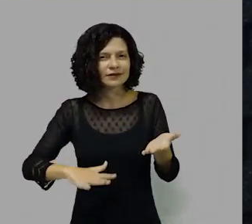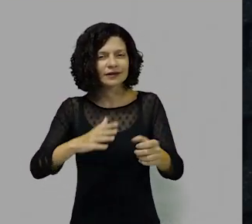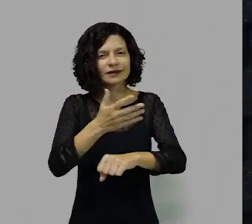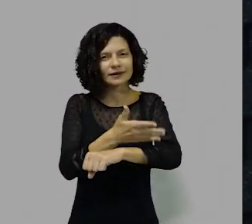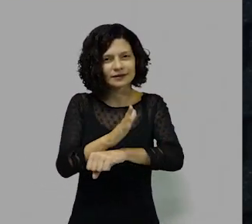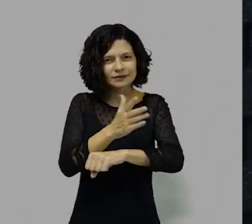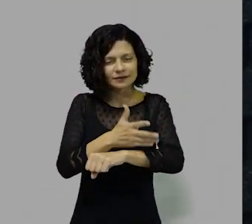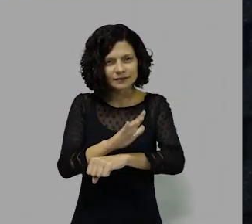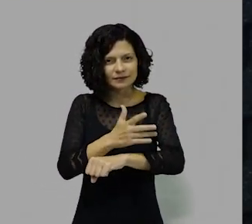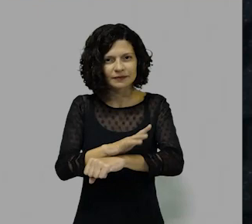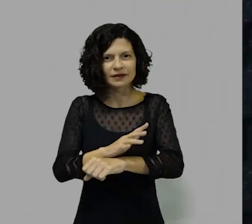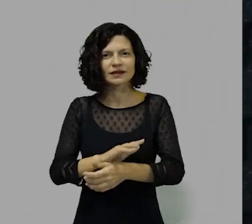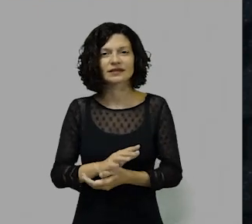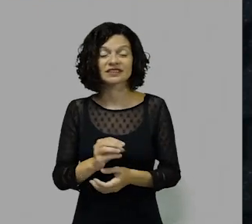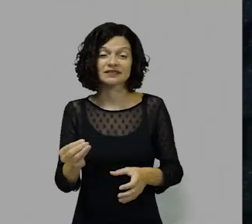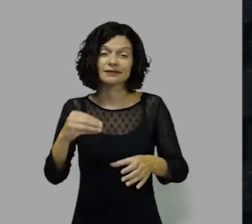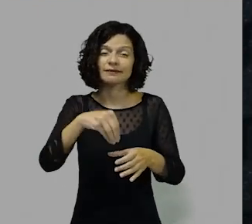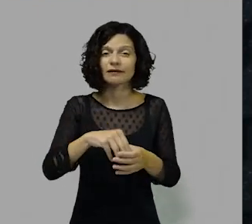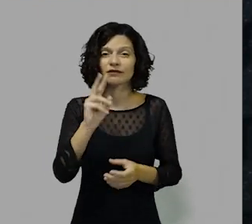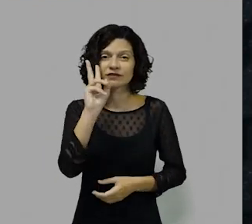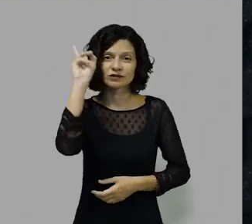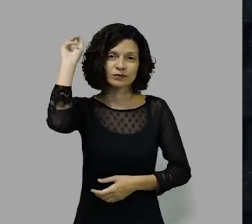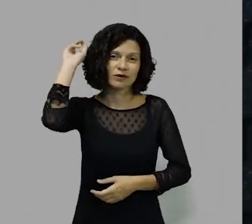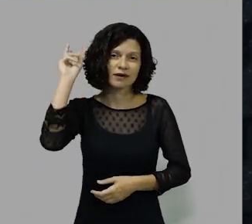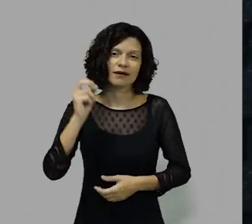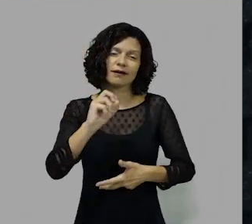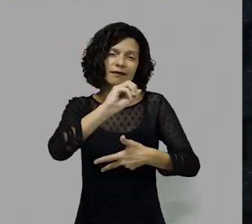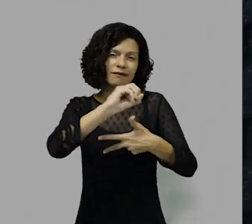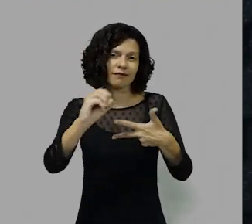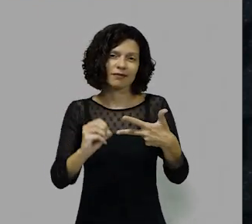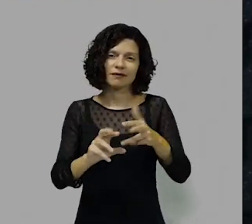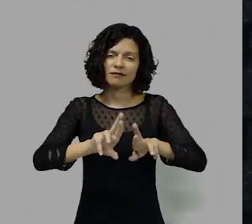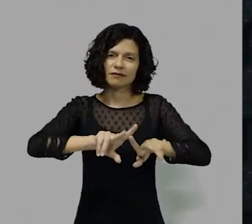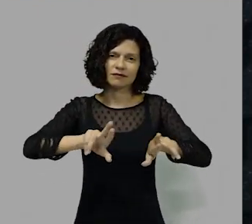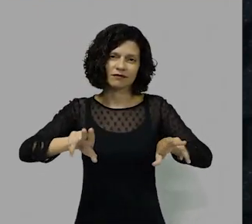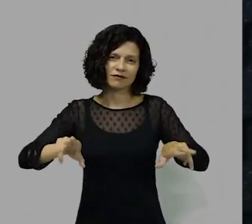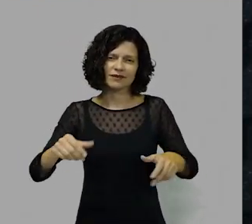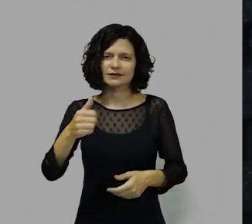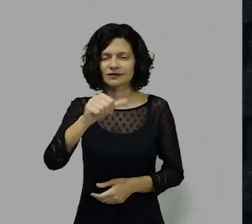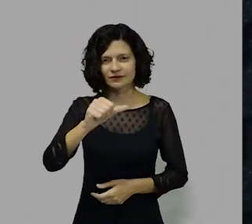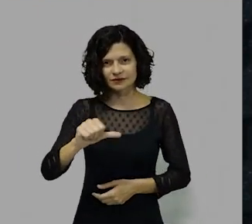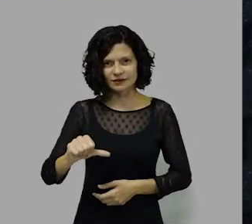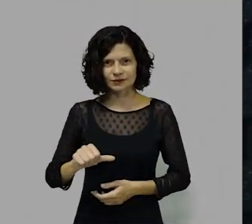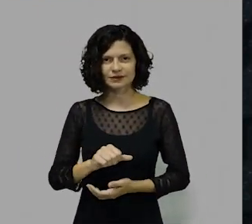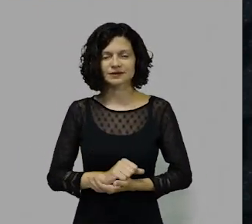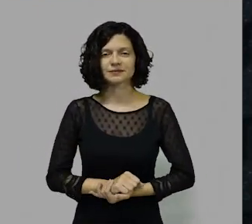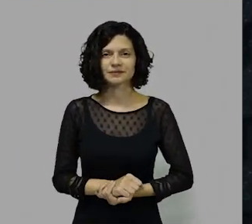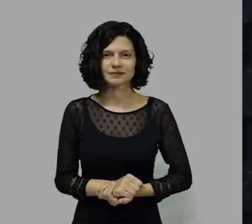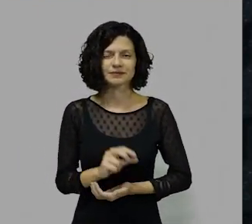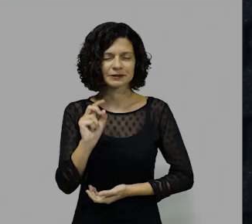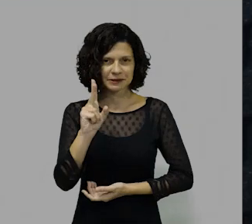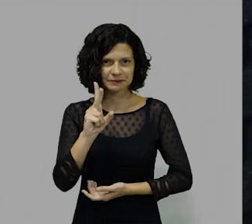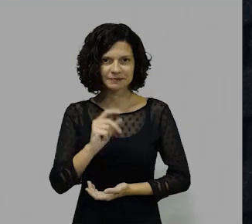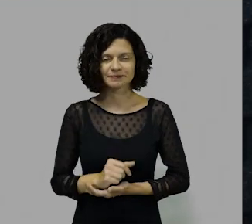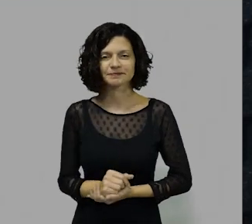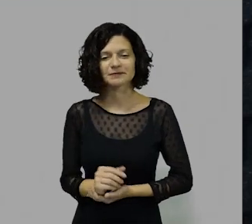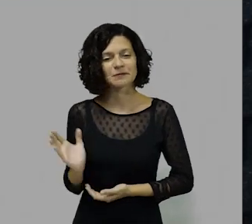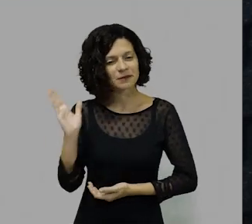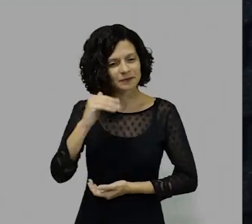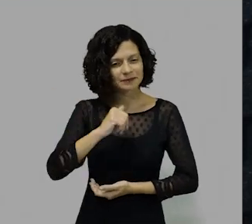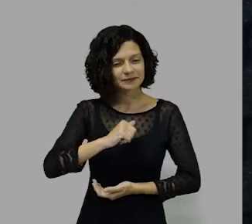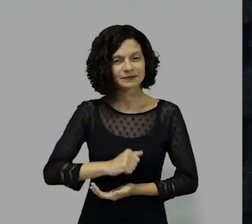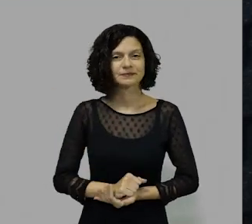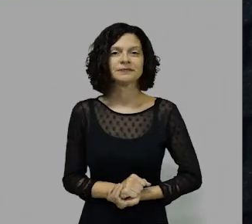mostrar a aplicação disso nos vestibulares, no Enem e nas atividades e avaliações que vocês podem ver, ok? Então, vamos lá, let's